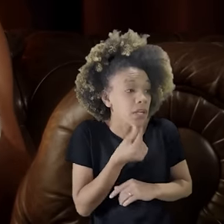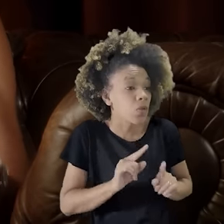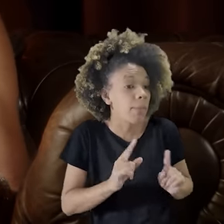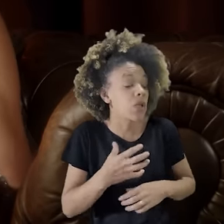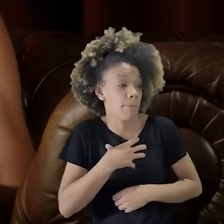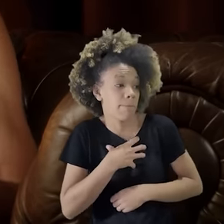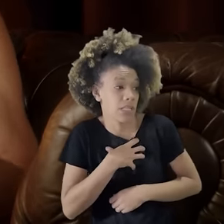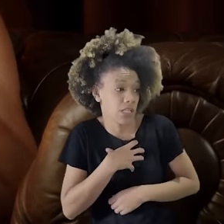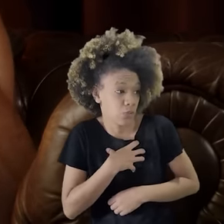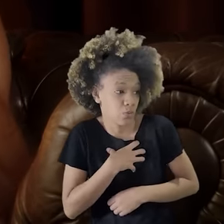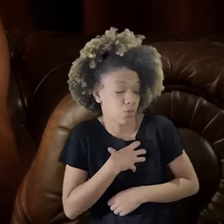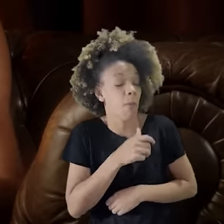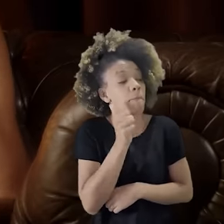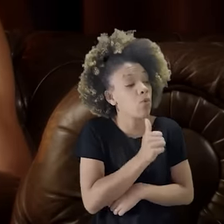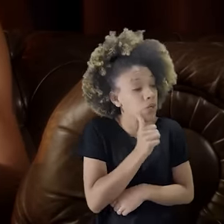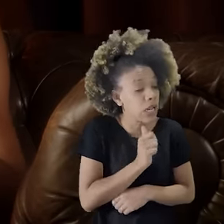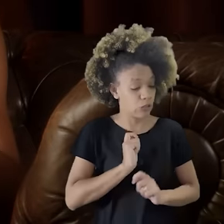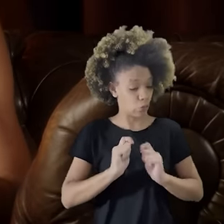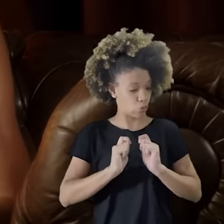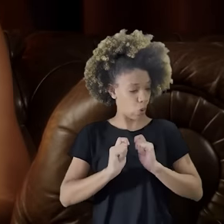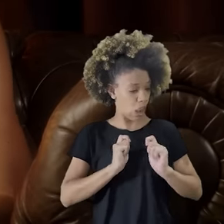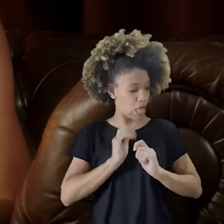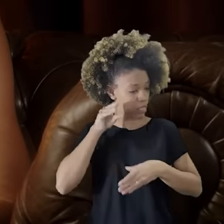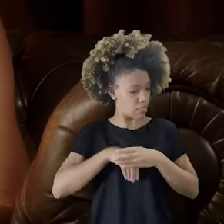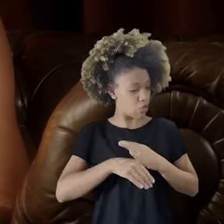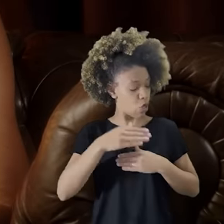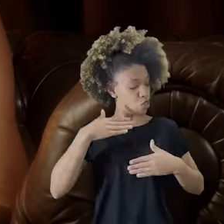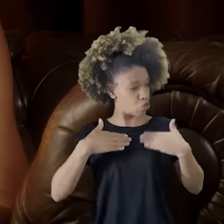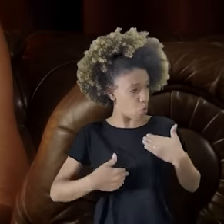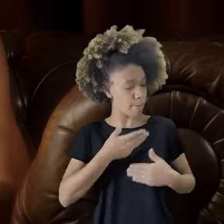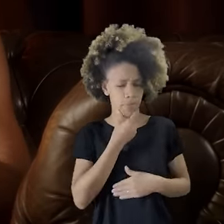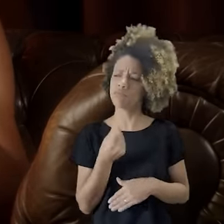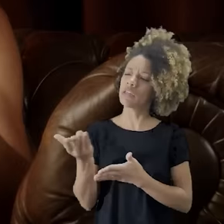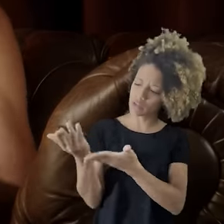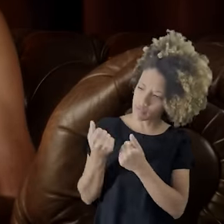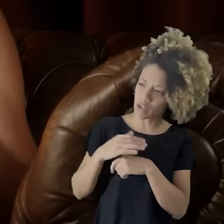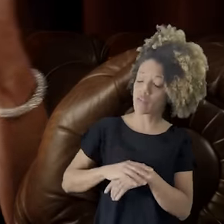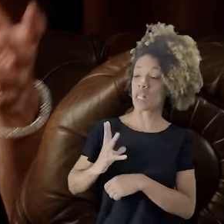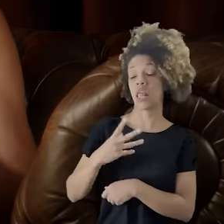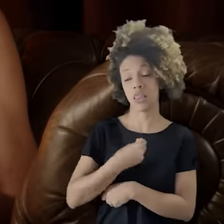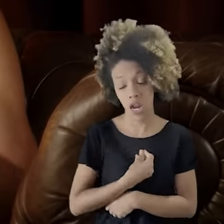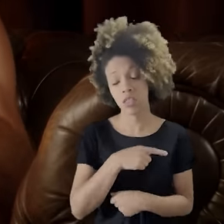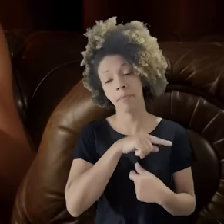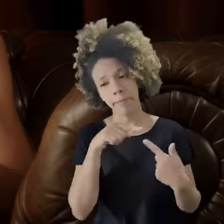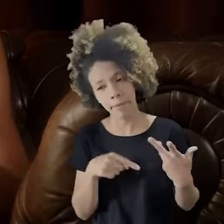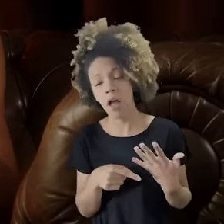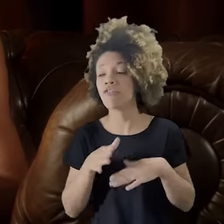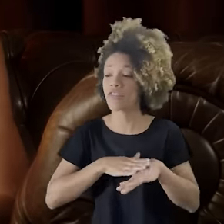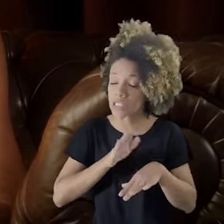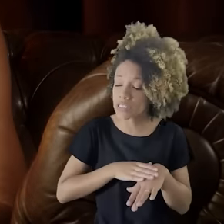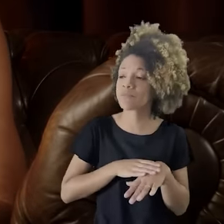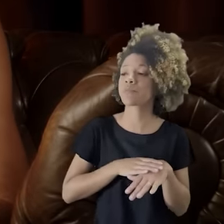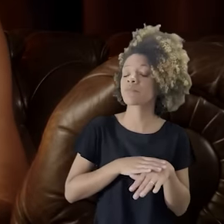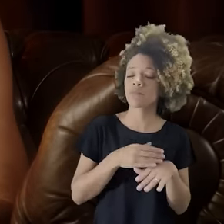mas eu me sinto uma mulher presa dentro de um corpo masculino e tal Ah então vem cá você é Trans não sei o que tal vamos